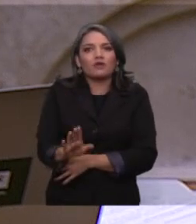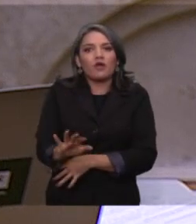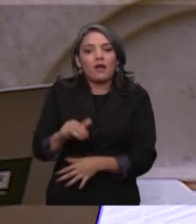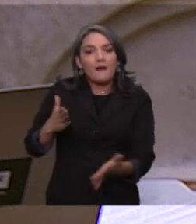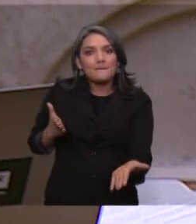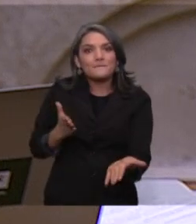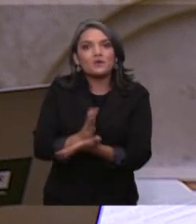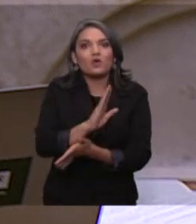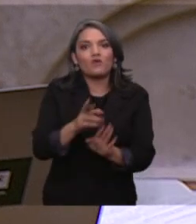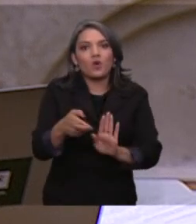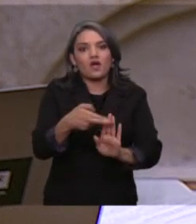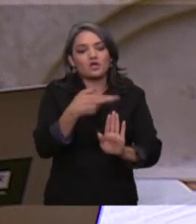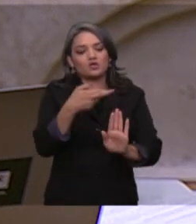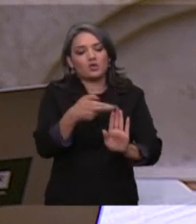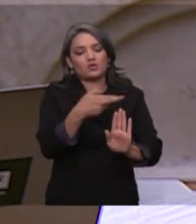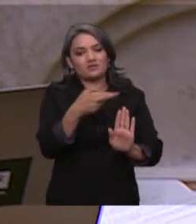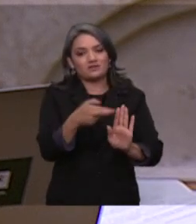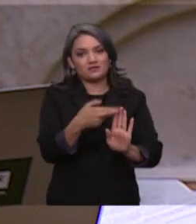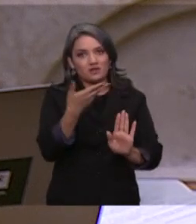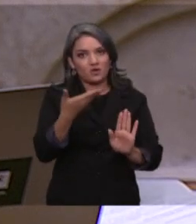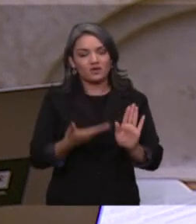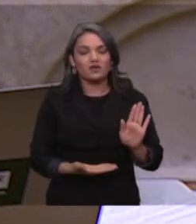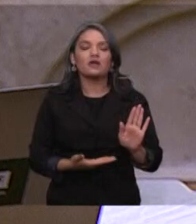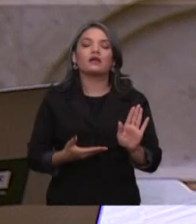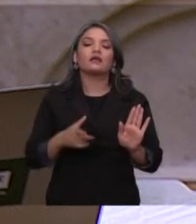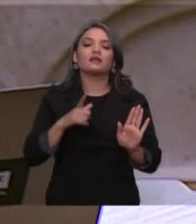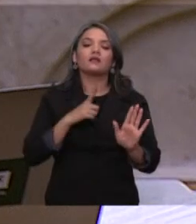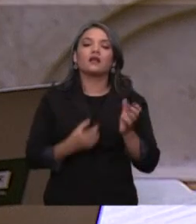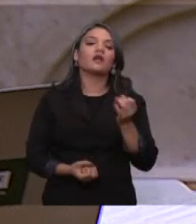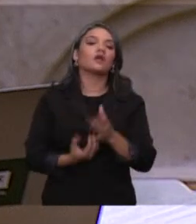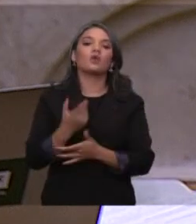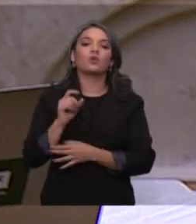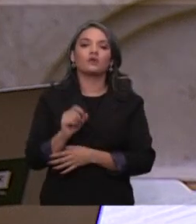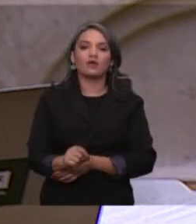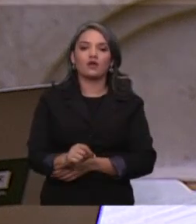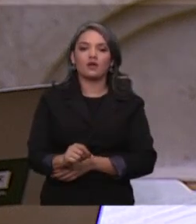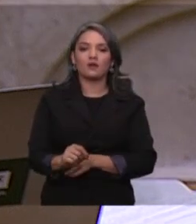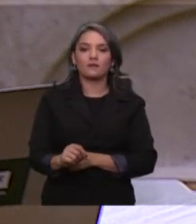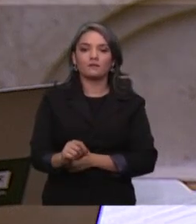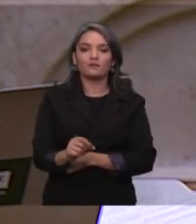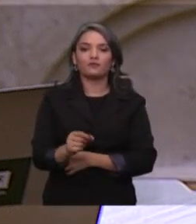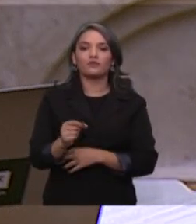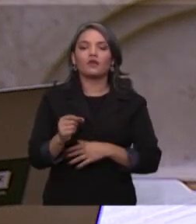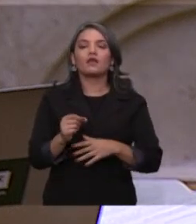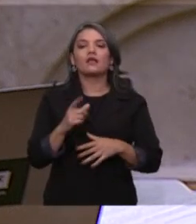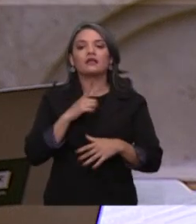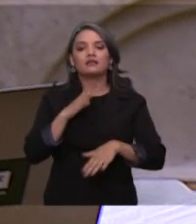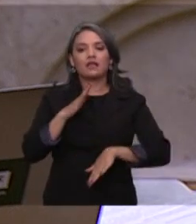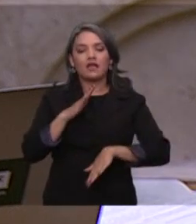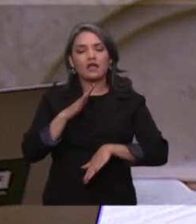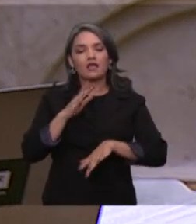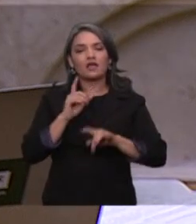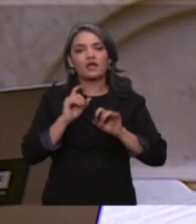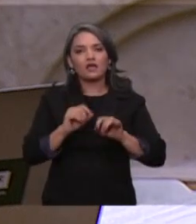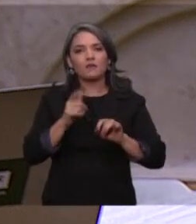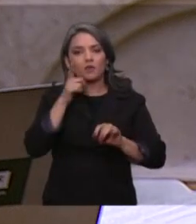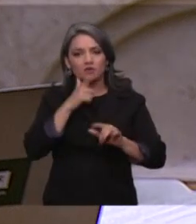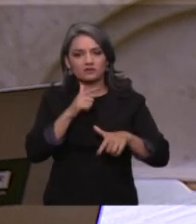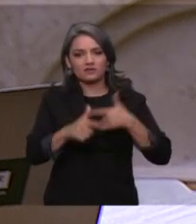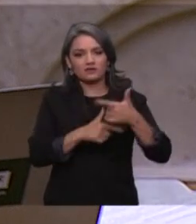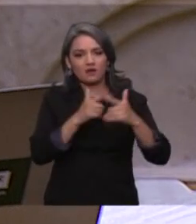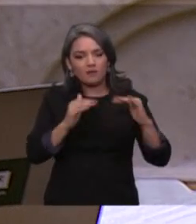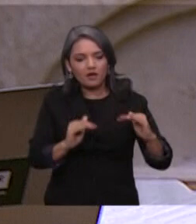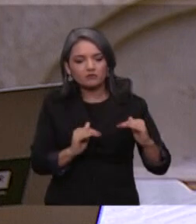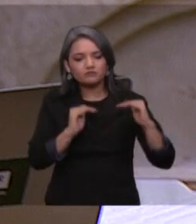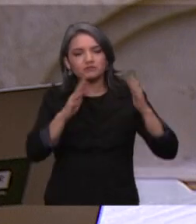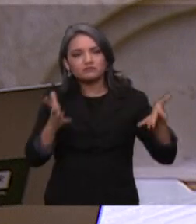uma resolução que instituiu a promoção por merecimento, respeitada a paridade entre homem